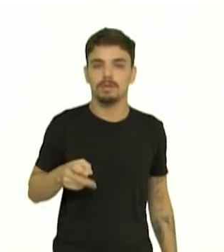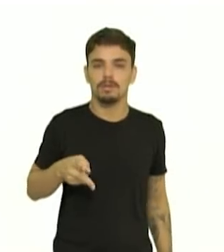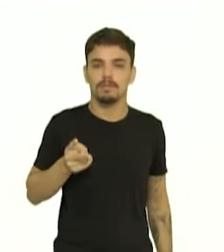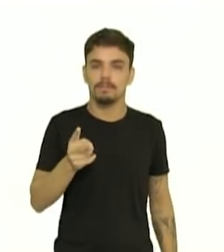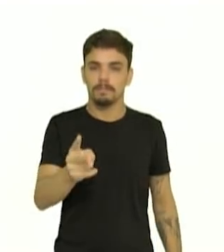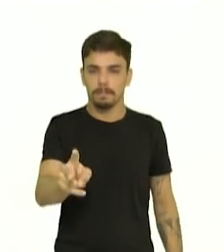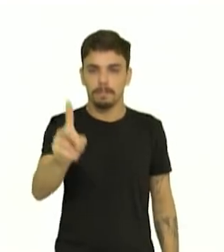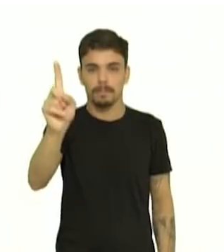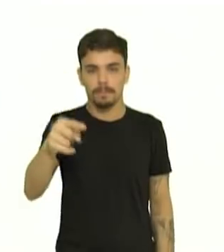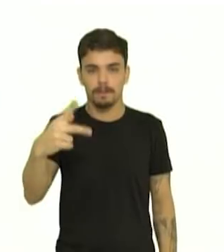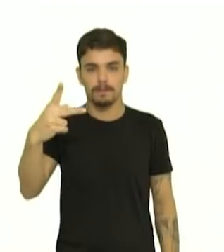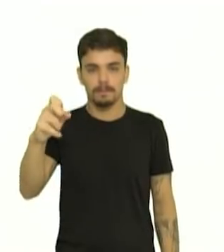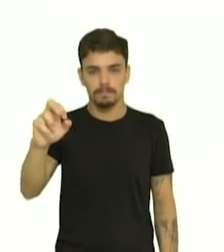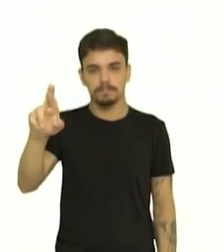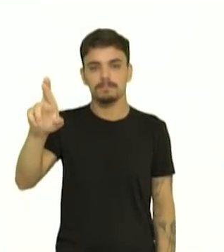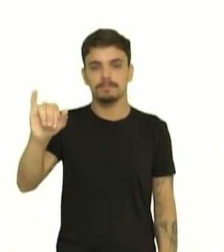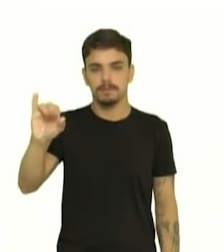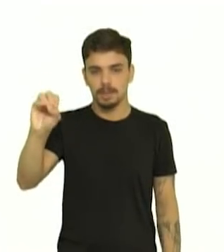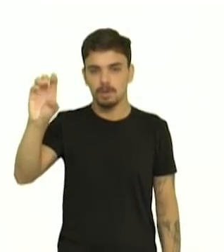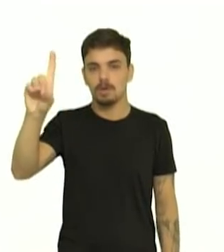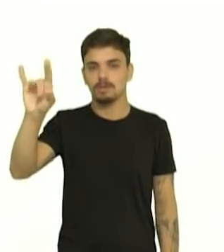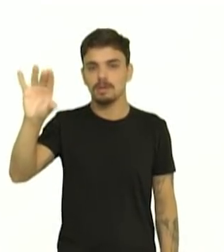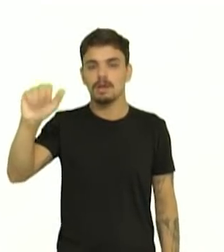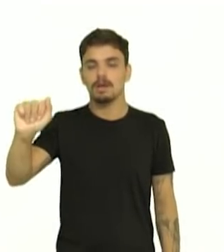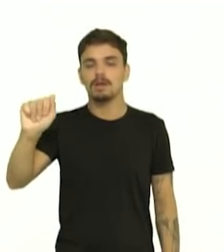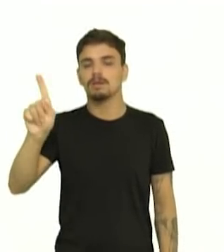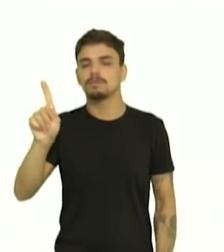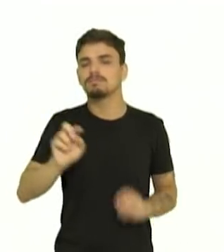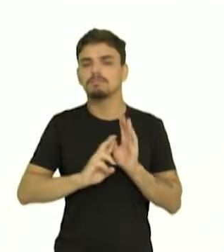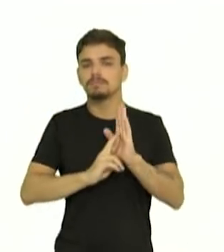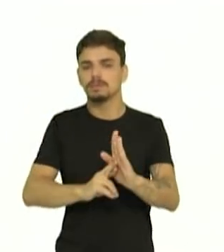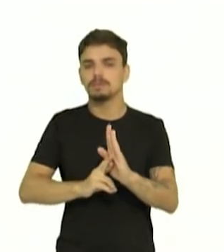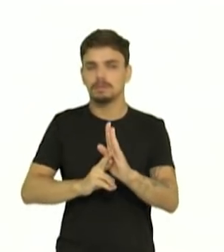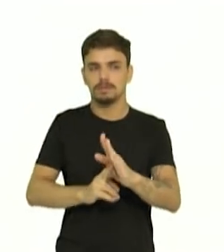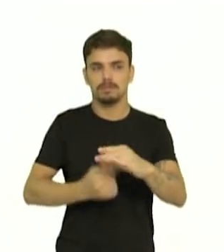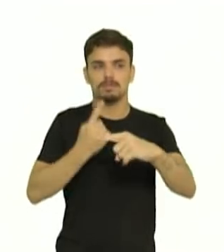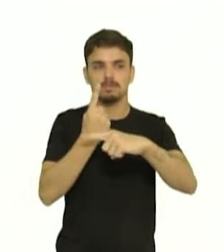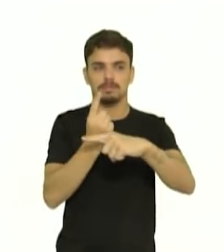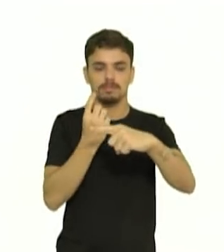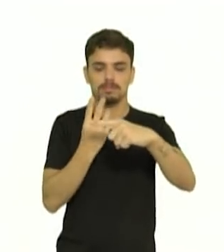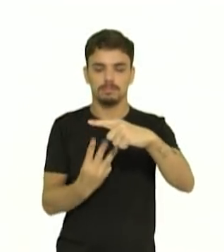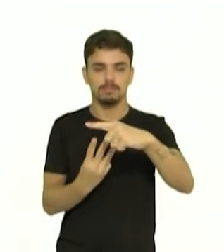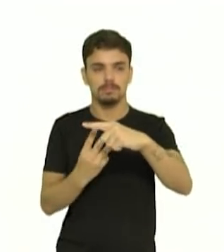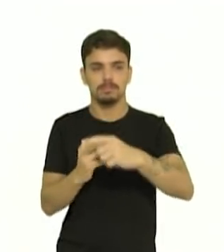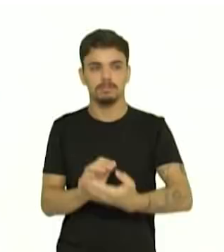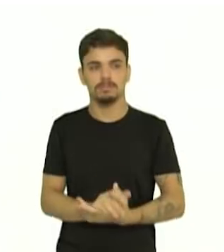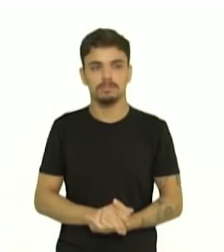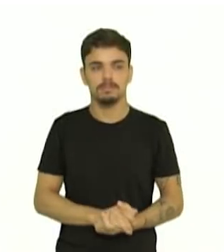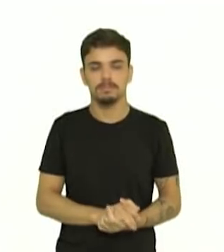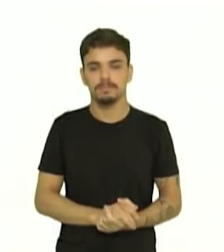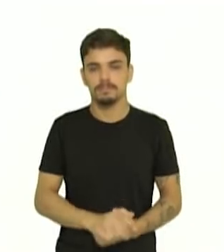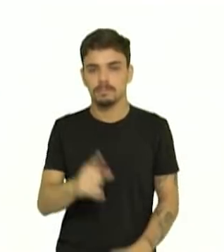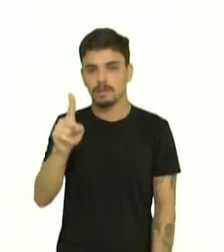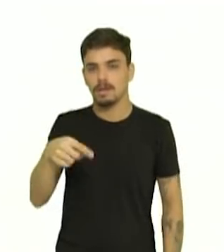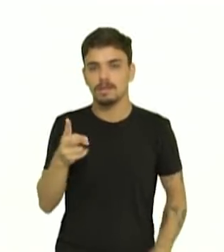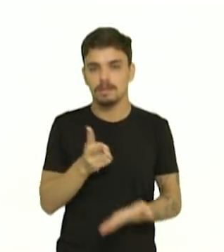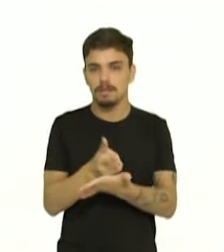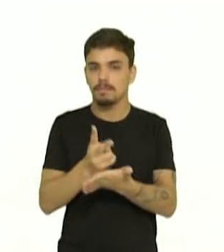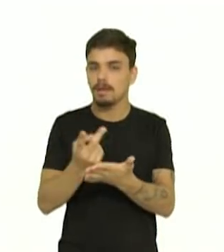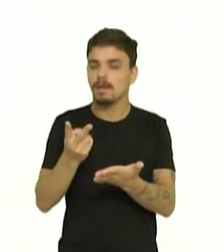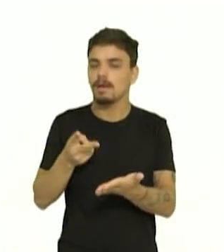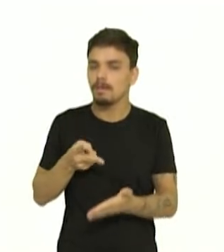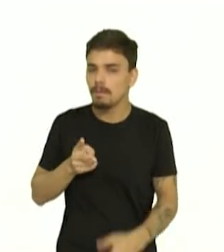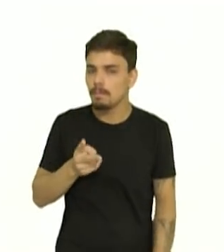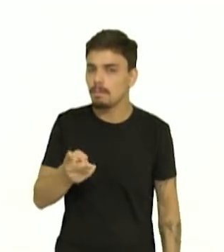dízima periódica. Nessa nossa representação aqui de 1/3, o período que foi repetido foi o número 3. No